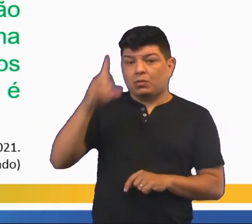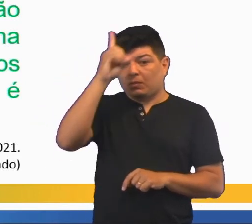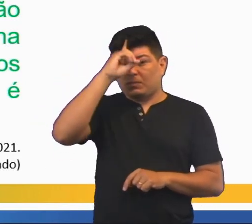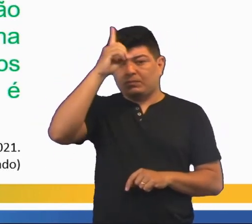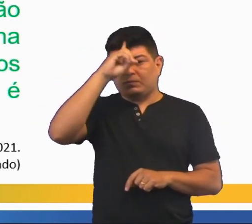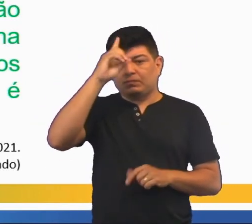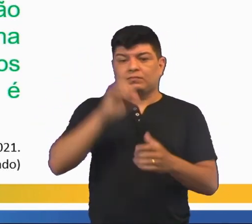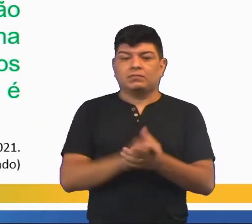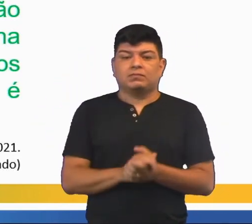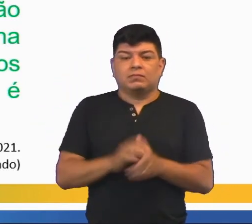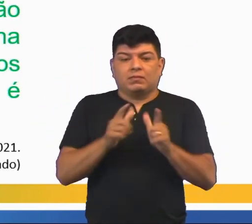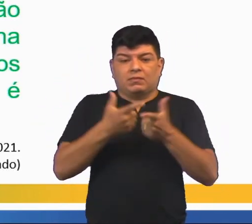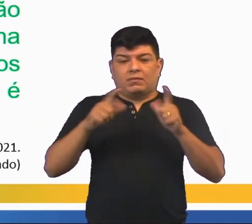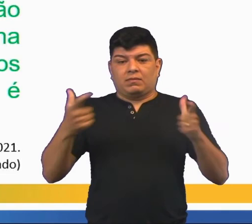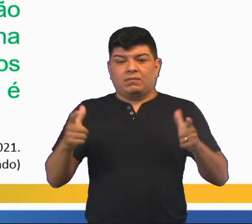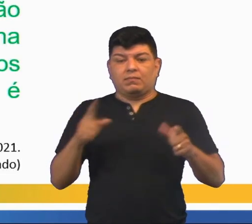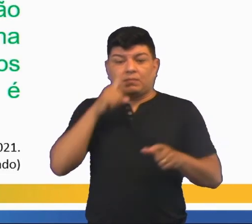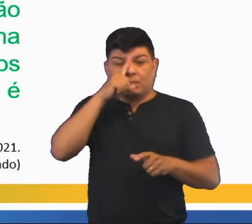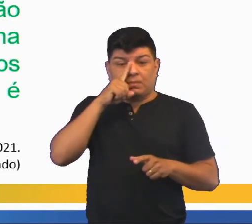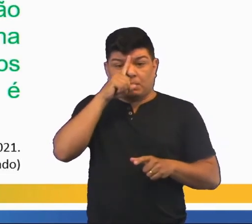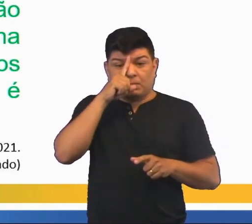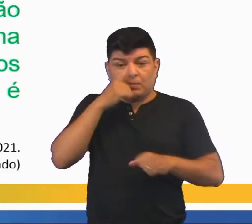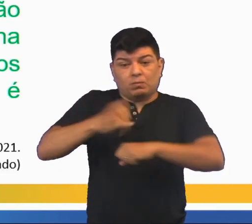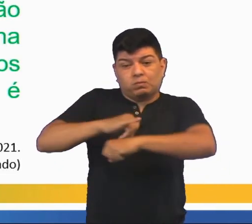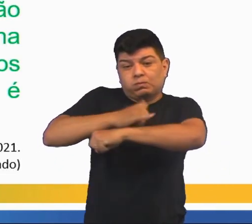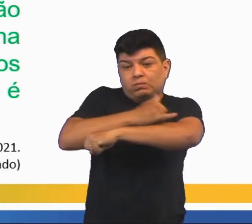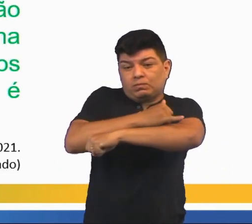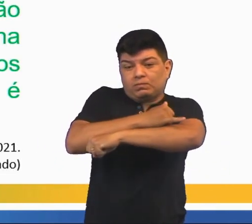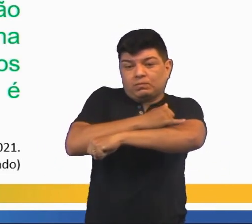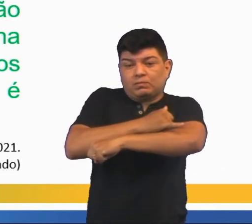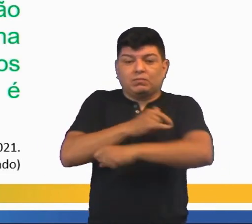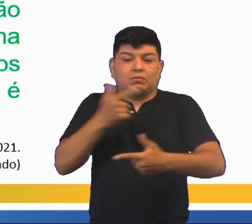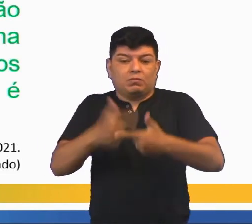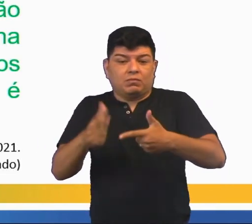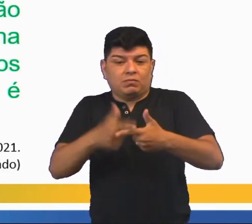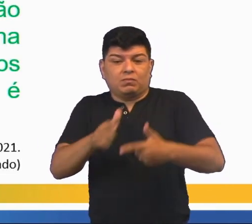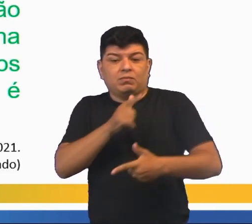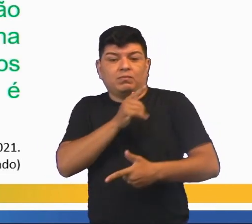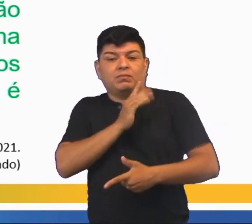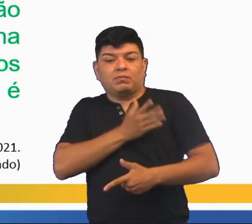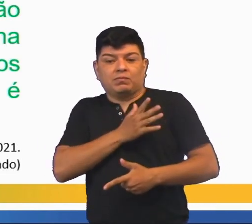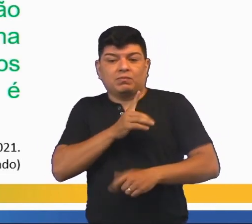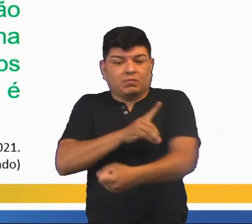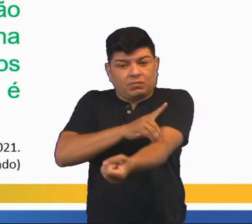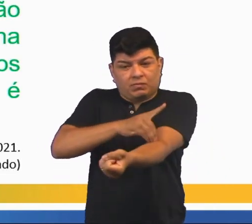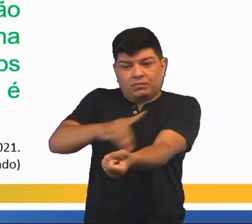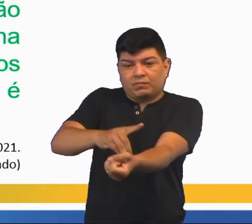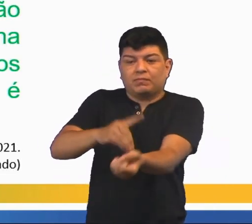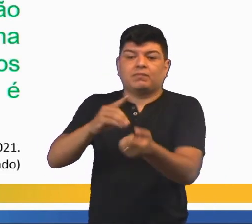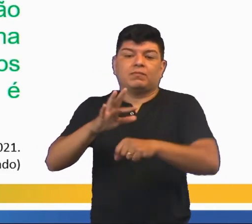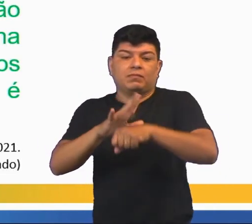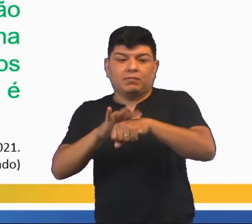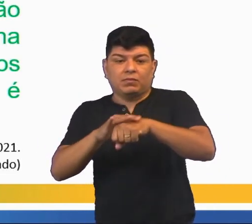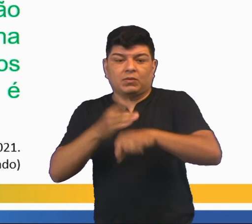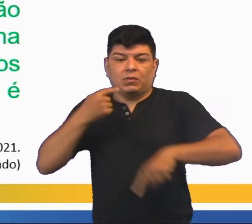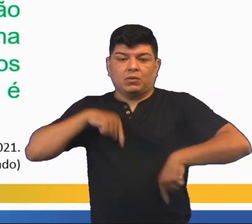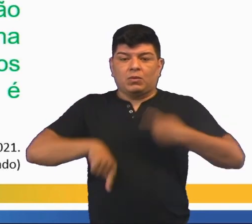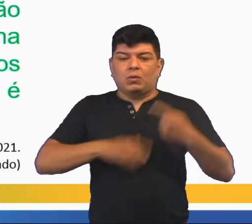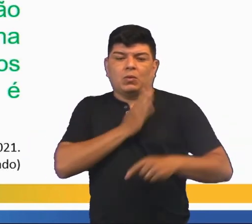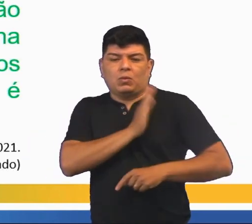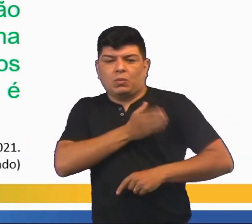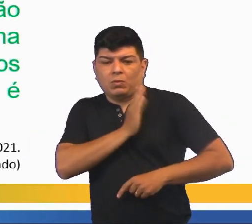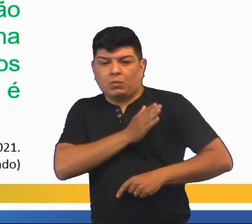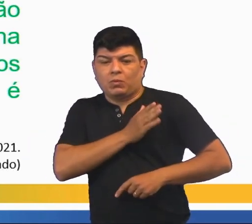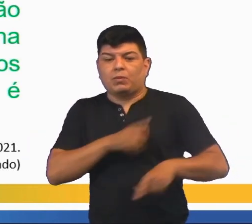adulto, aumento de risco de obesidade, hipertensão, diabetes, doenças